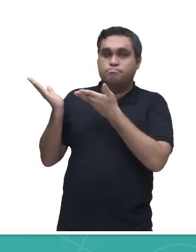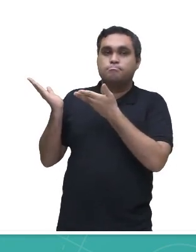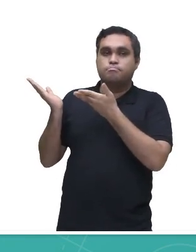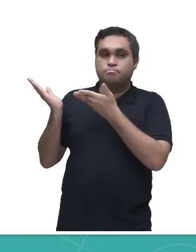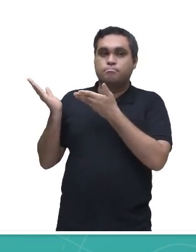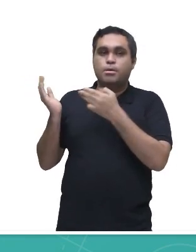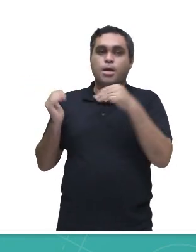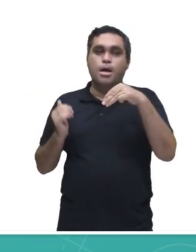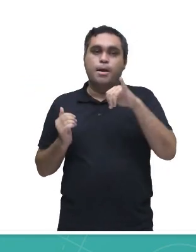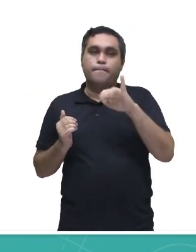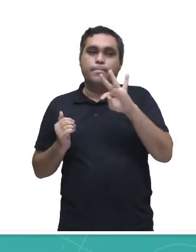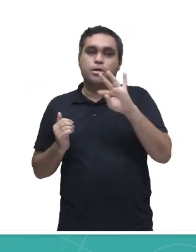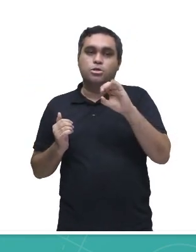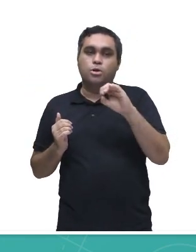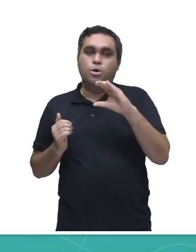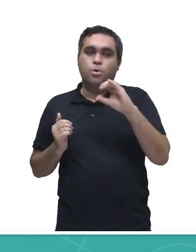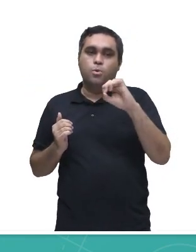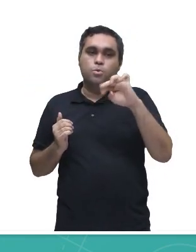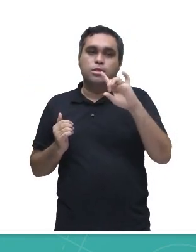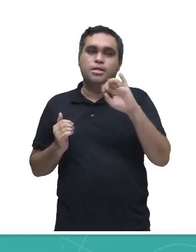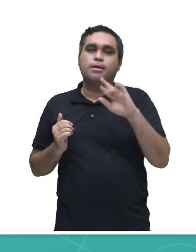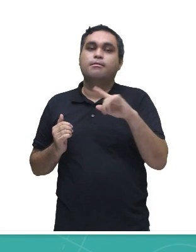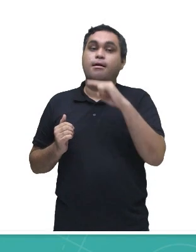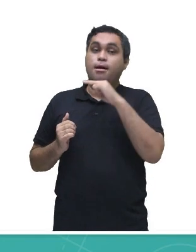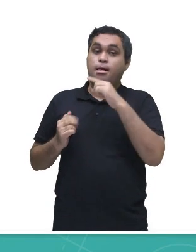a mitocôndria é uma organela